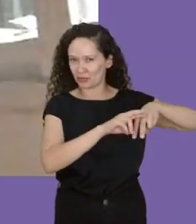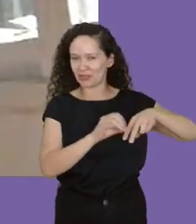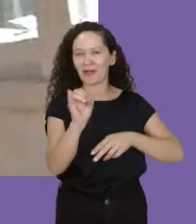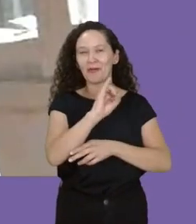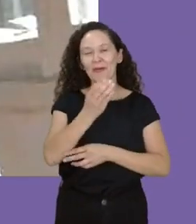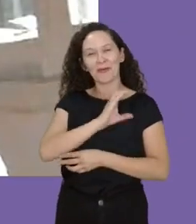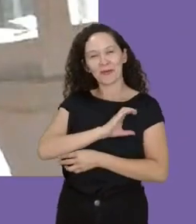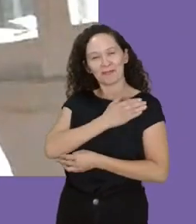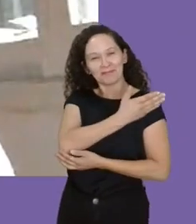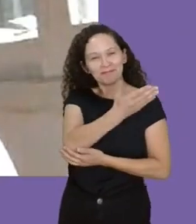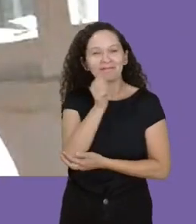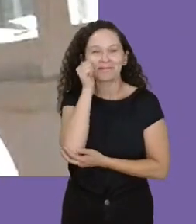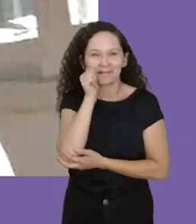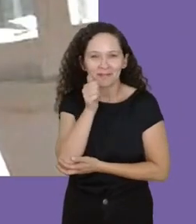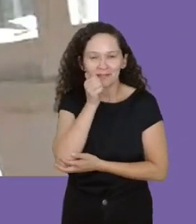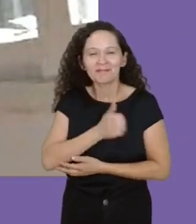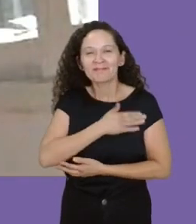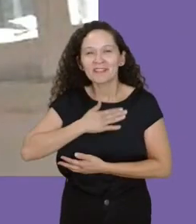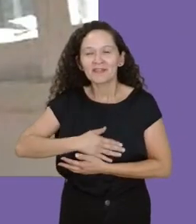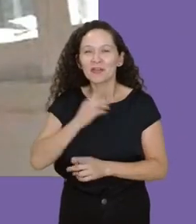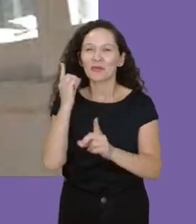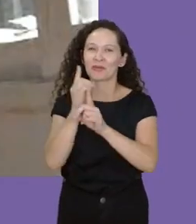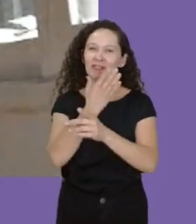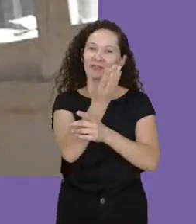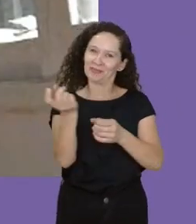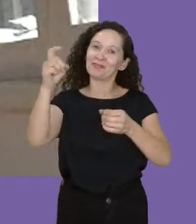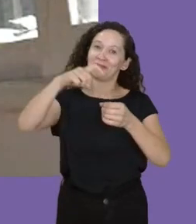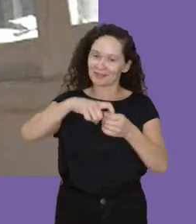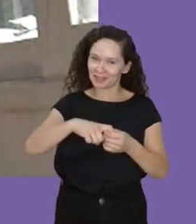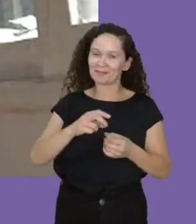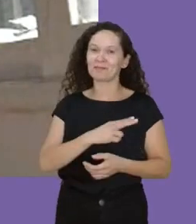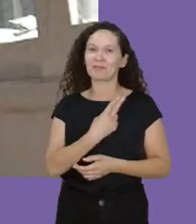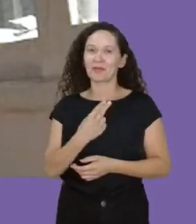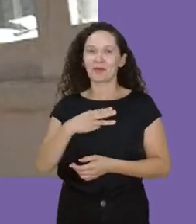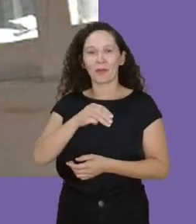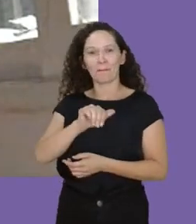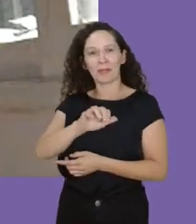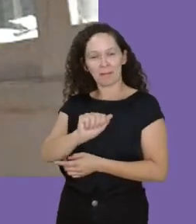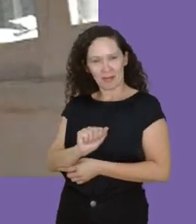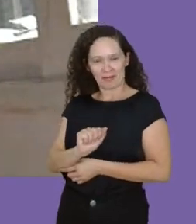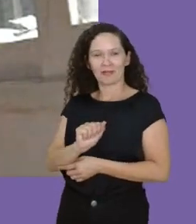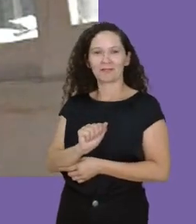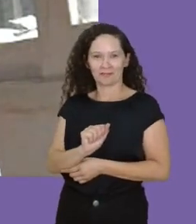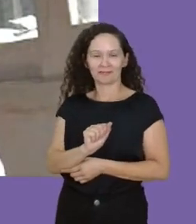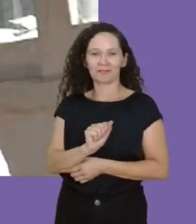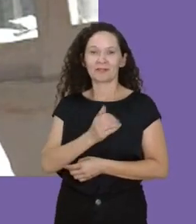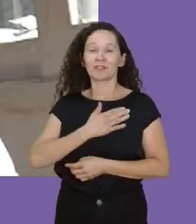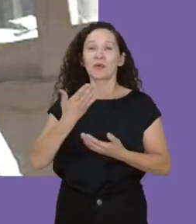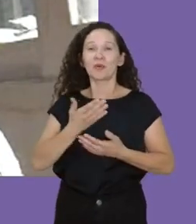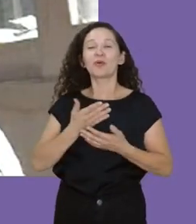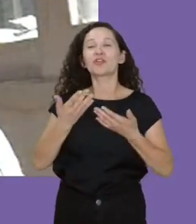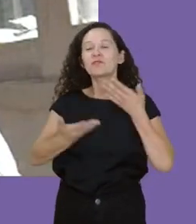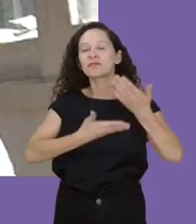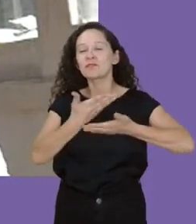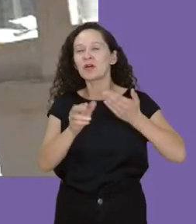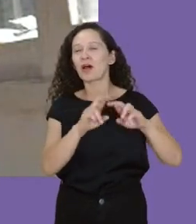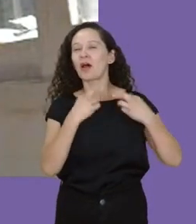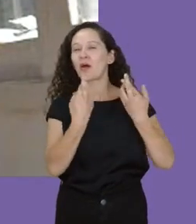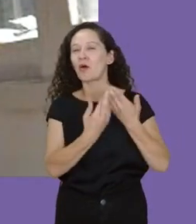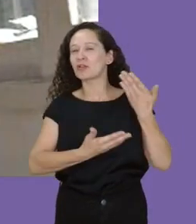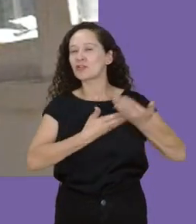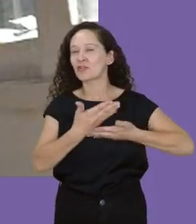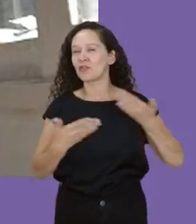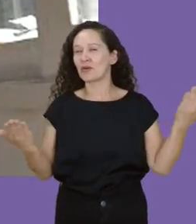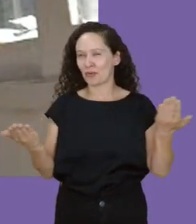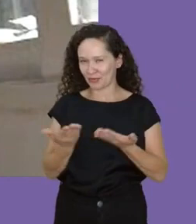Olá, companheiras, um prazer revê-las. Meu nome é Maia Aguilera. Vou fazer a mediação da nossa roda